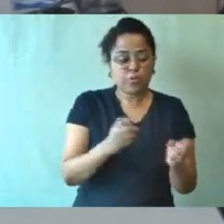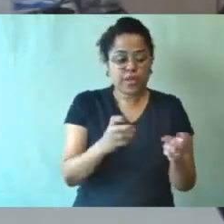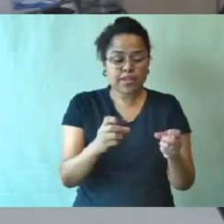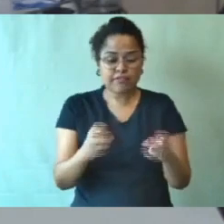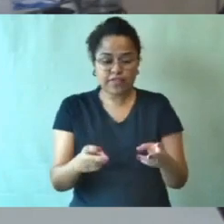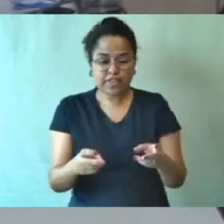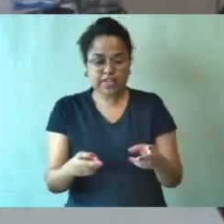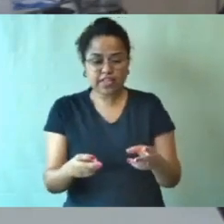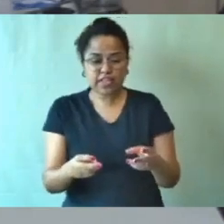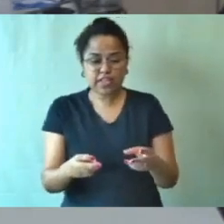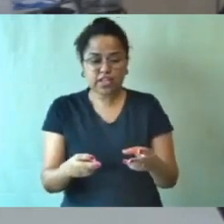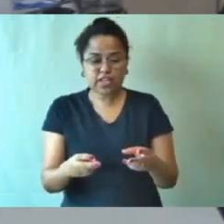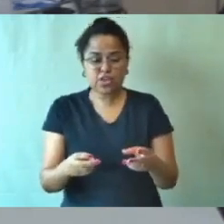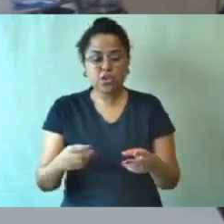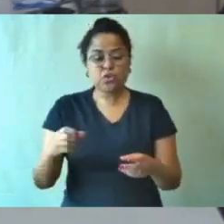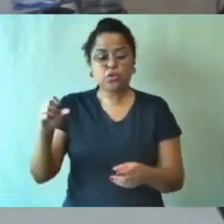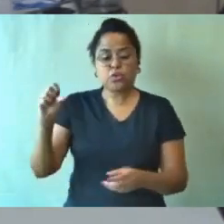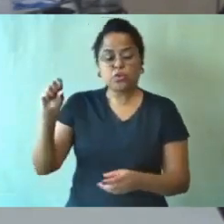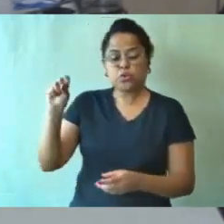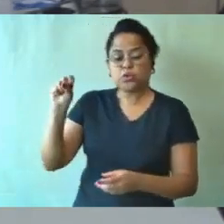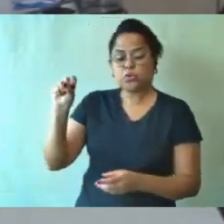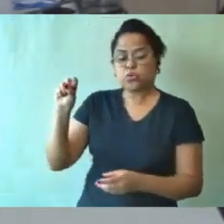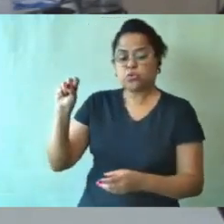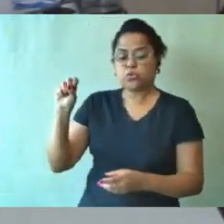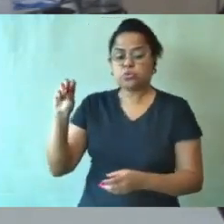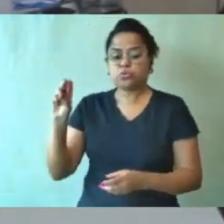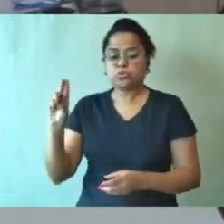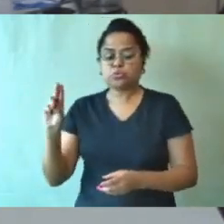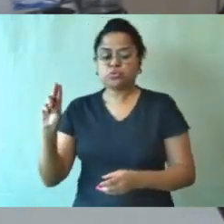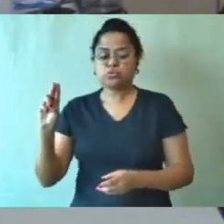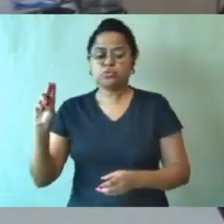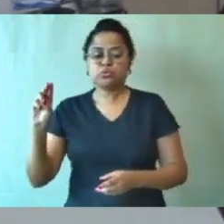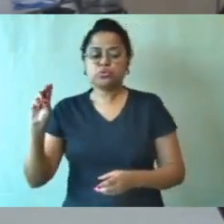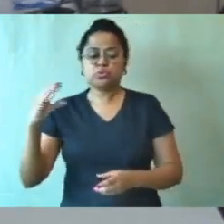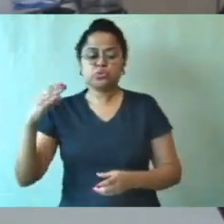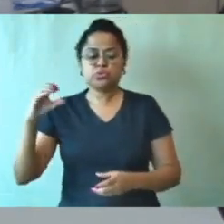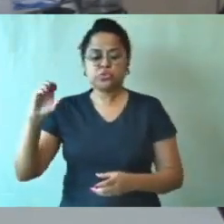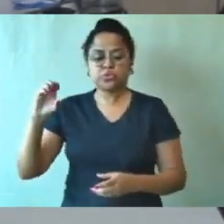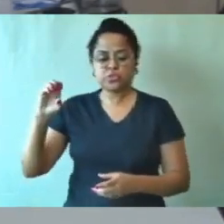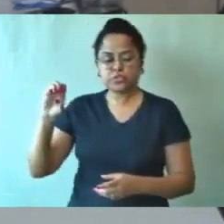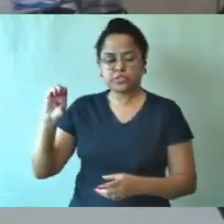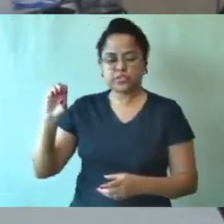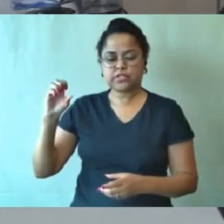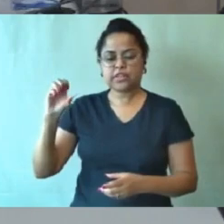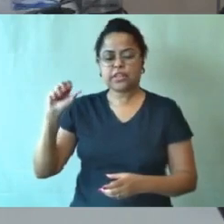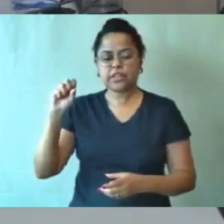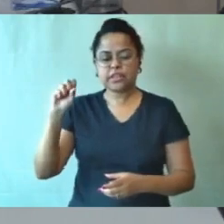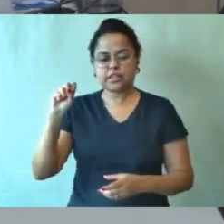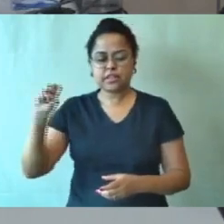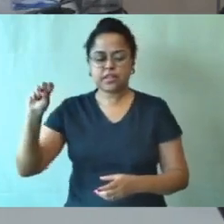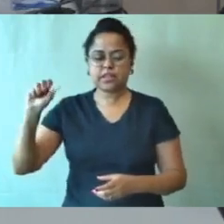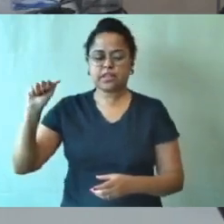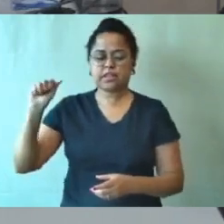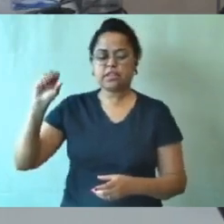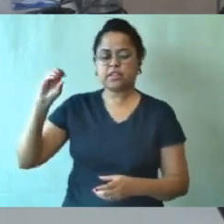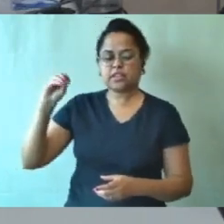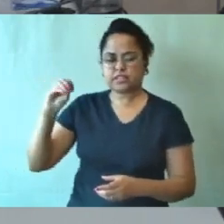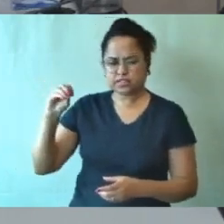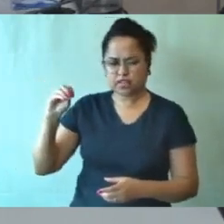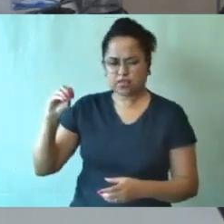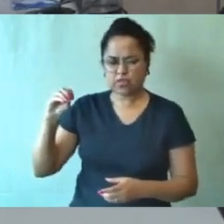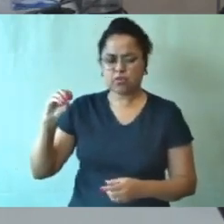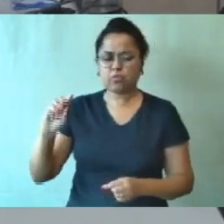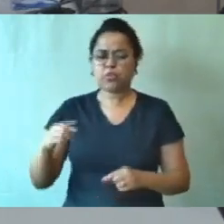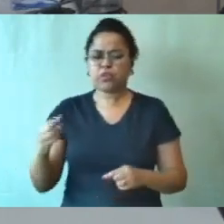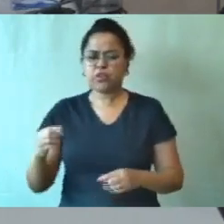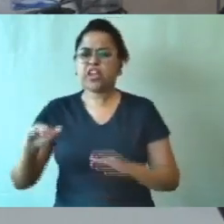senhor poderia também, com a Torres, Viação Torres. Okay. Se o senhor depois também puder enviar para a gente esse contrato,